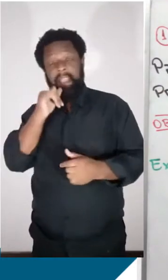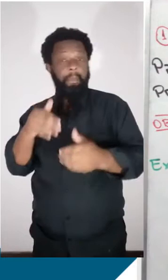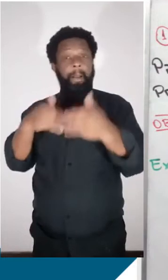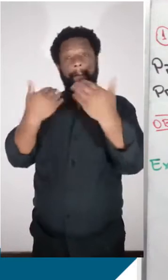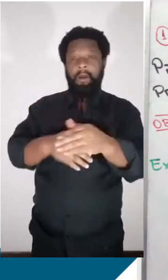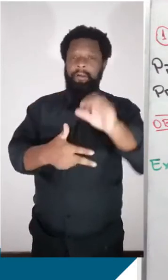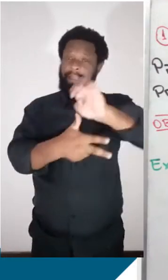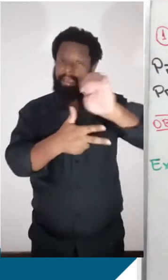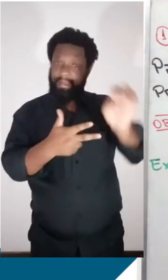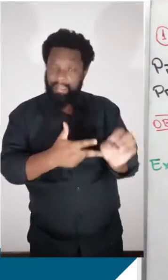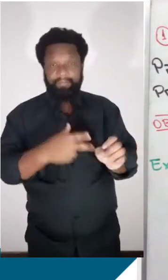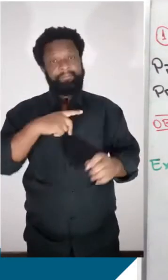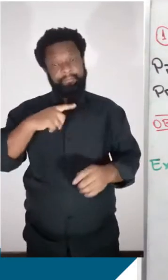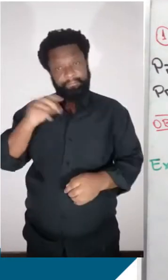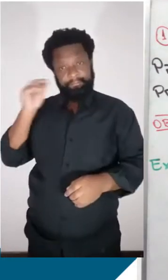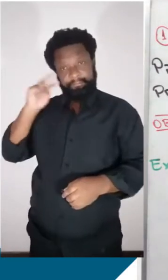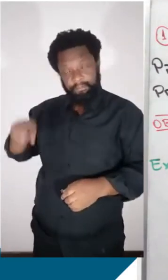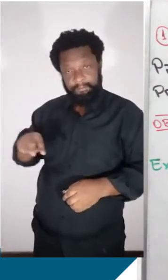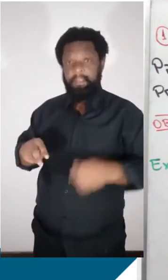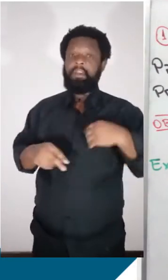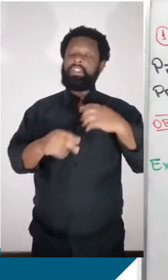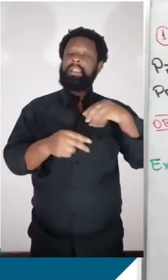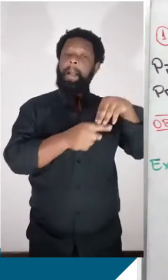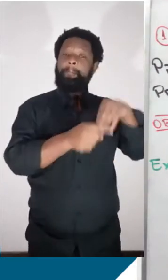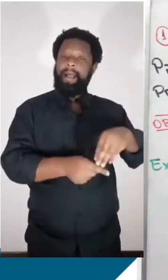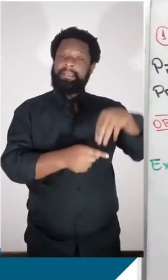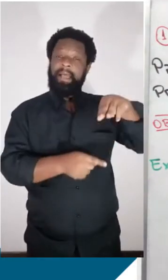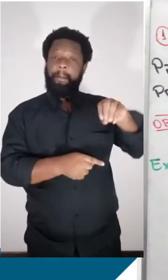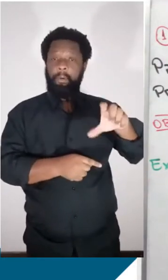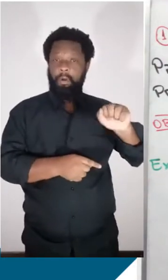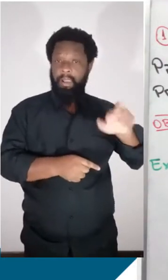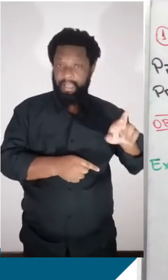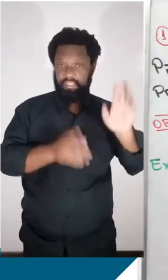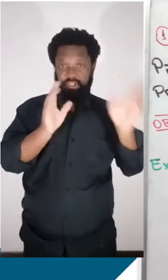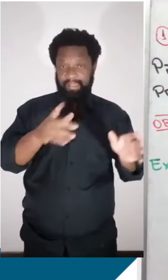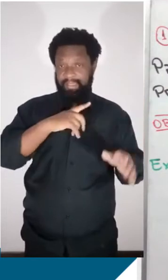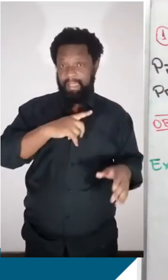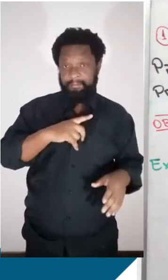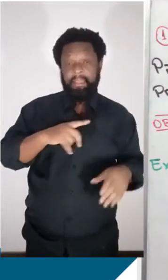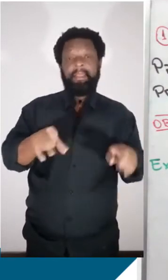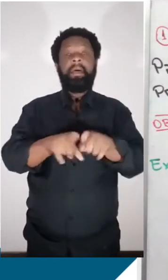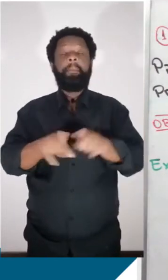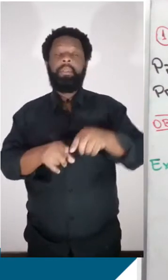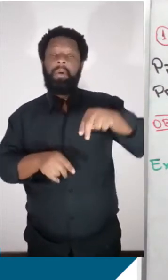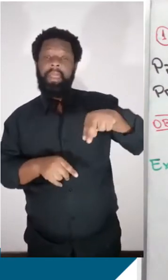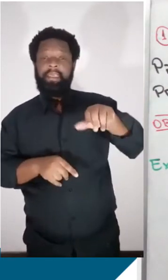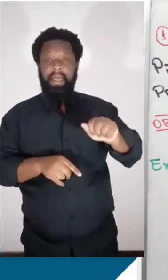exemplo, o Enem não tem tabela, vem na própria questão. Então, na questão, ele já me deu a massa molar do SiO2, que é 60 gramas por mol, e